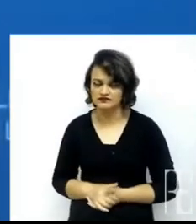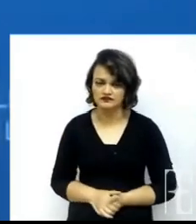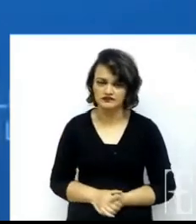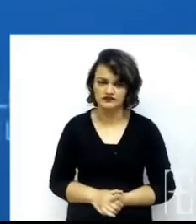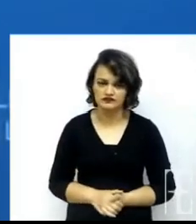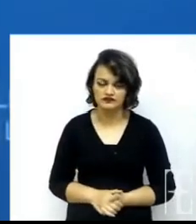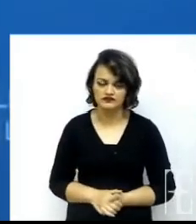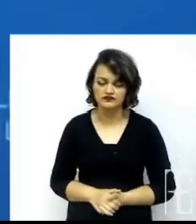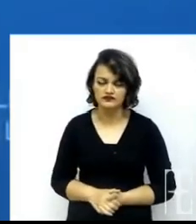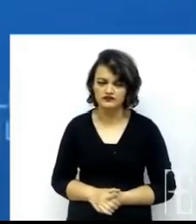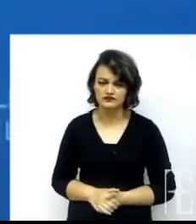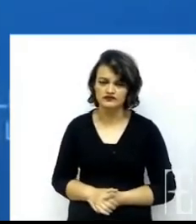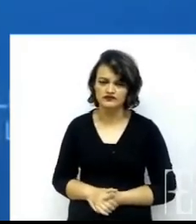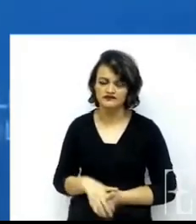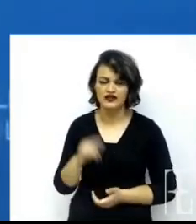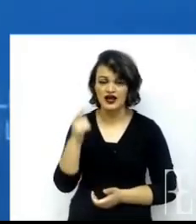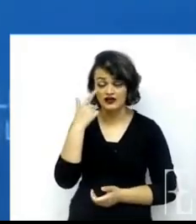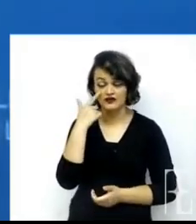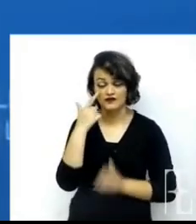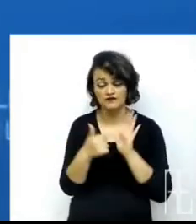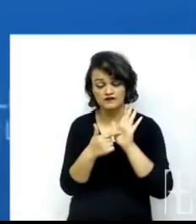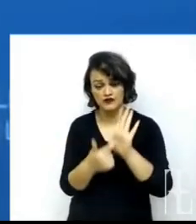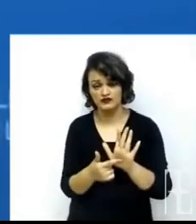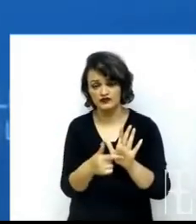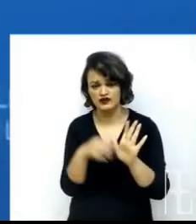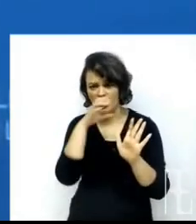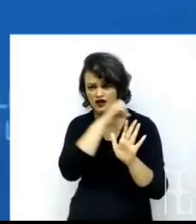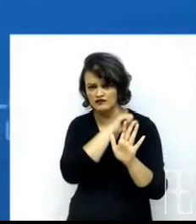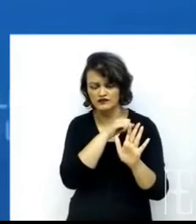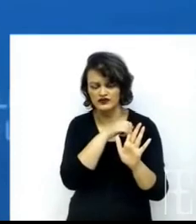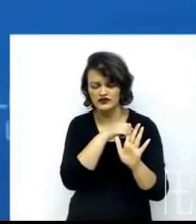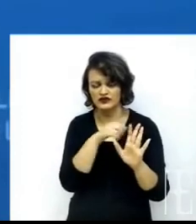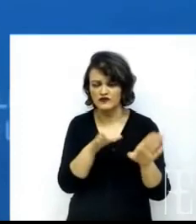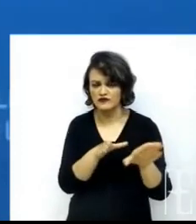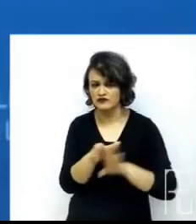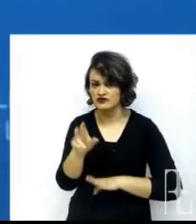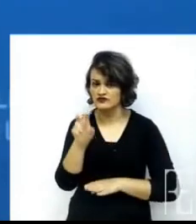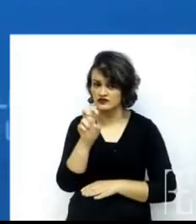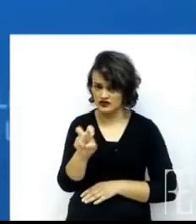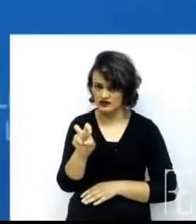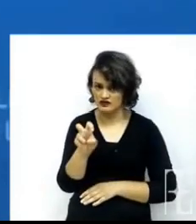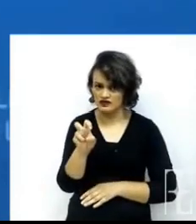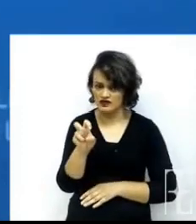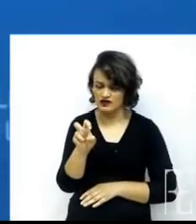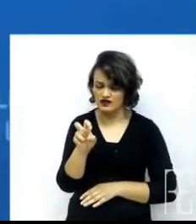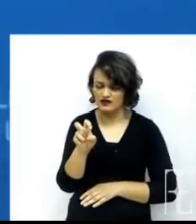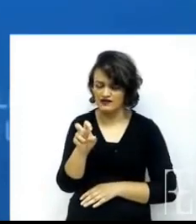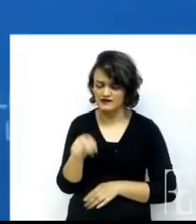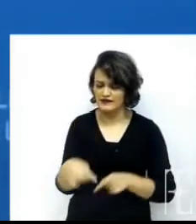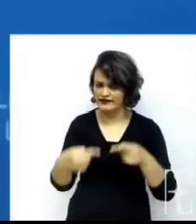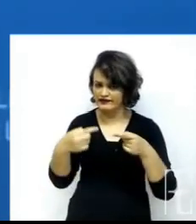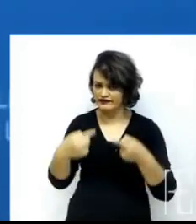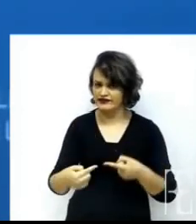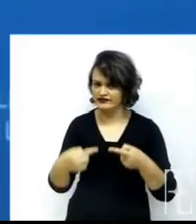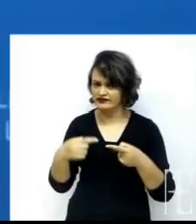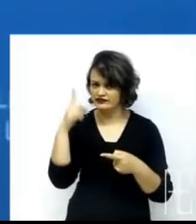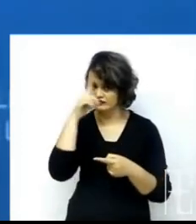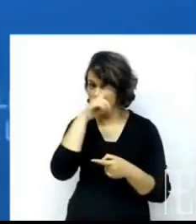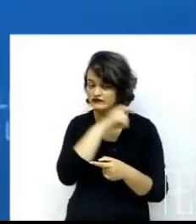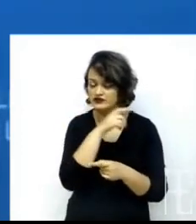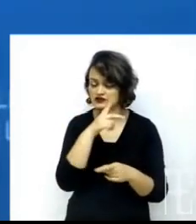Apresento brevemente 5 recomendações-chave para enfrentar esses